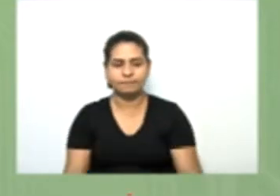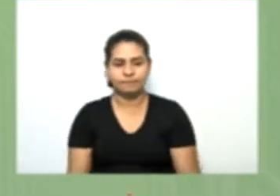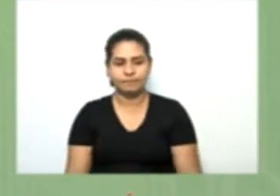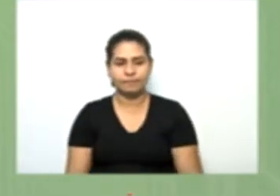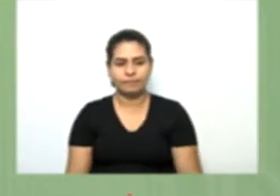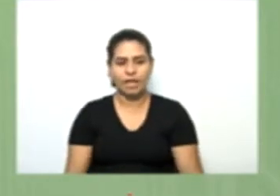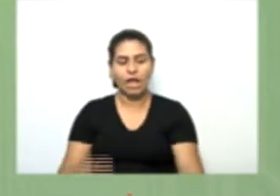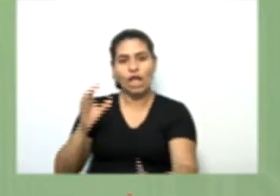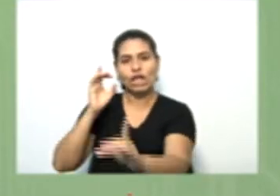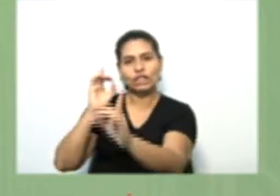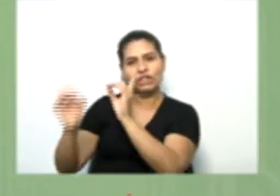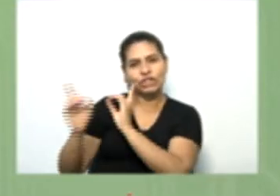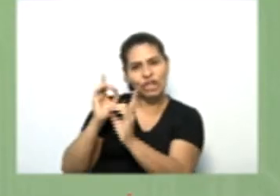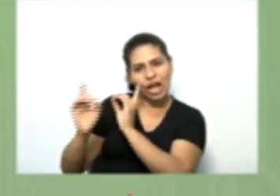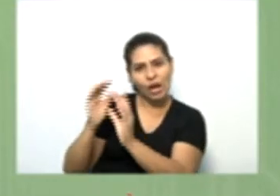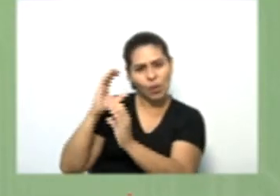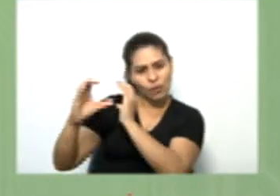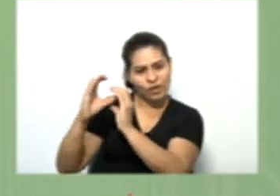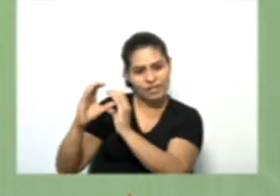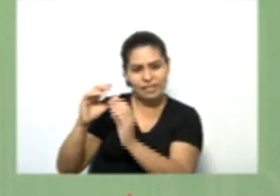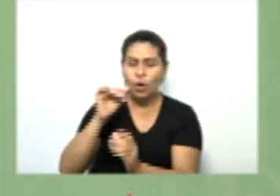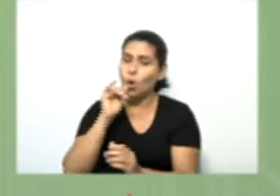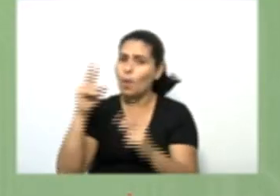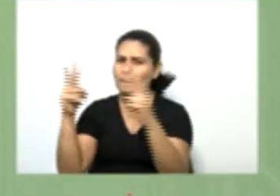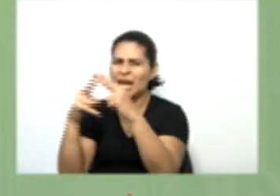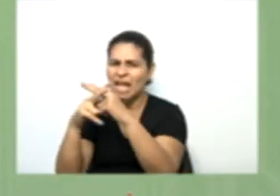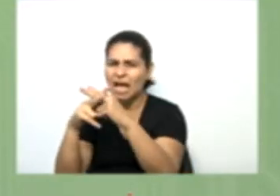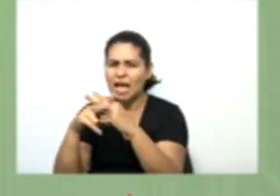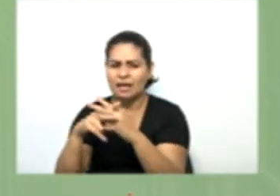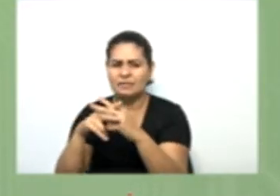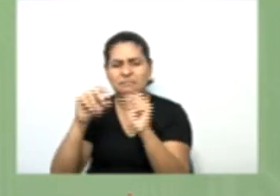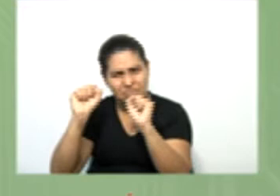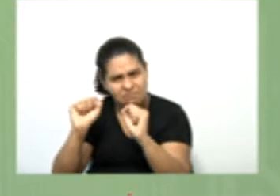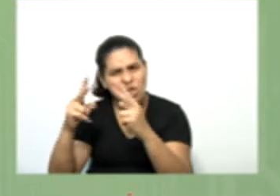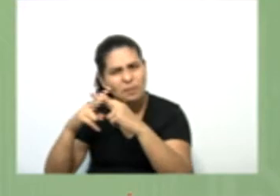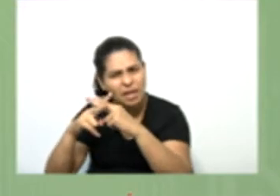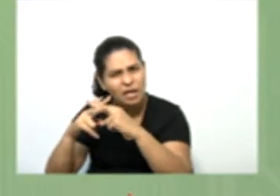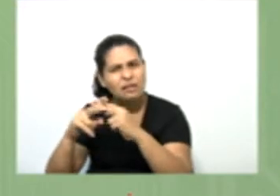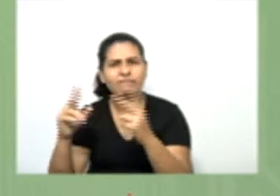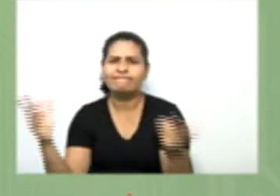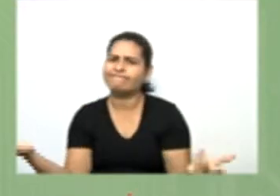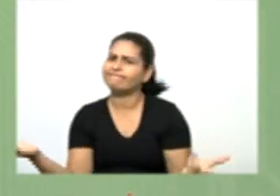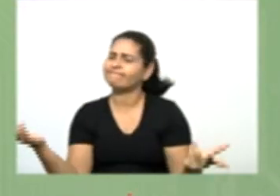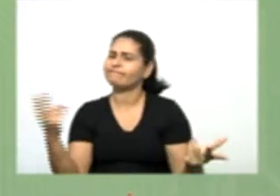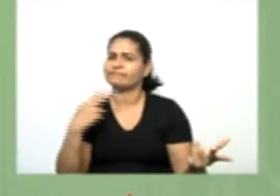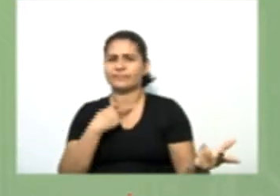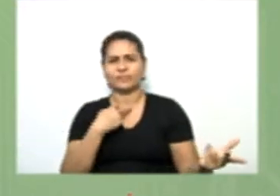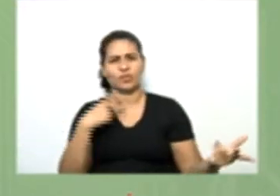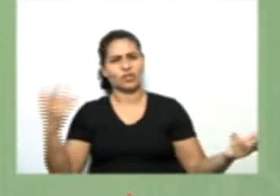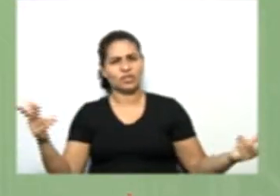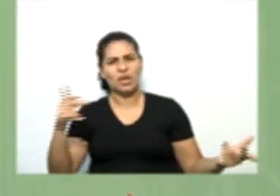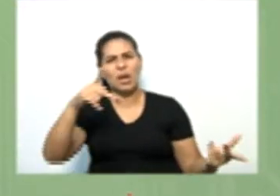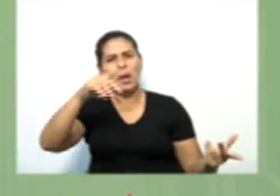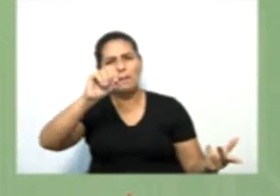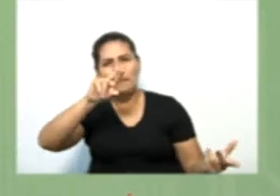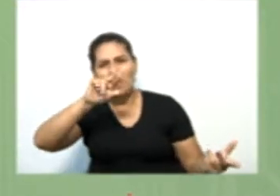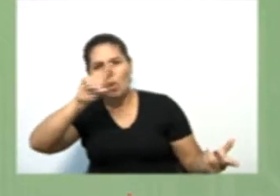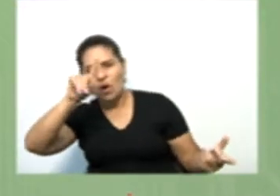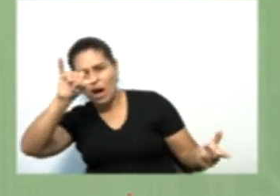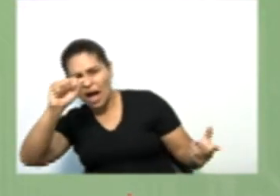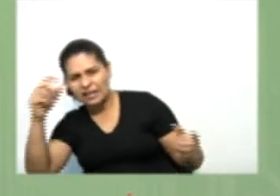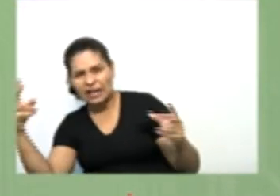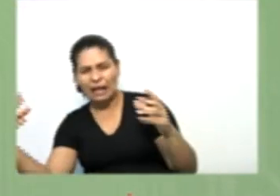na briga. Naquela porrada que eu não posso falar, tá certo? Então, na briga. Pode na briga? Claro que não, não é? Lembrando que a gente está falando